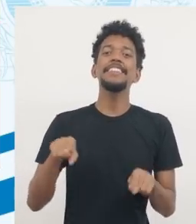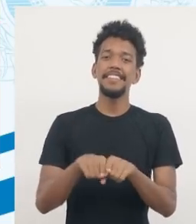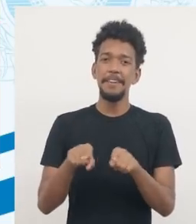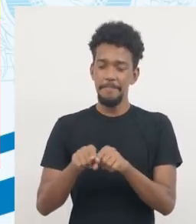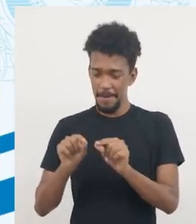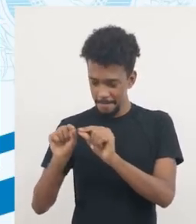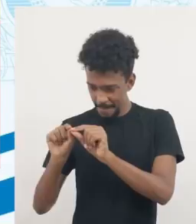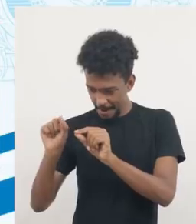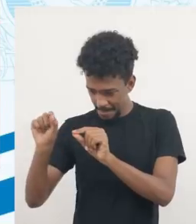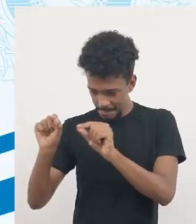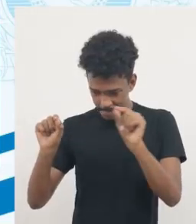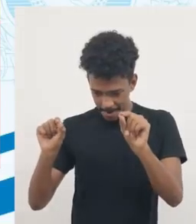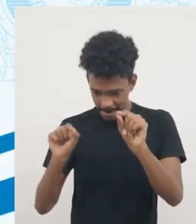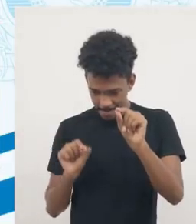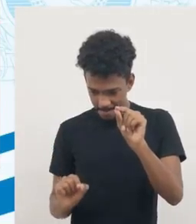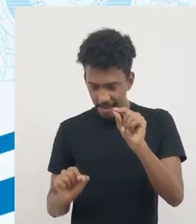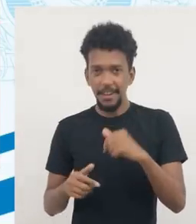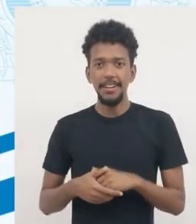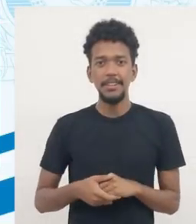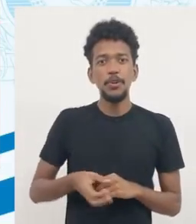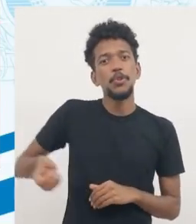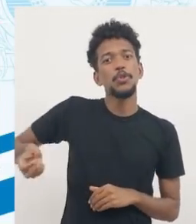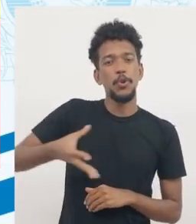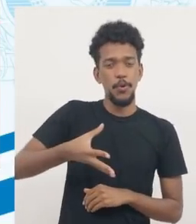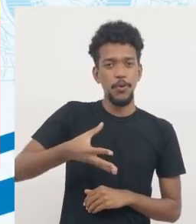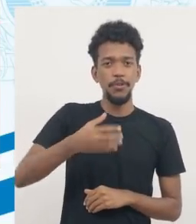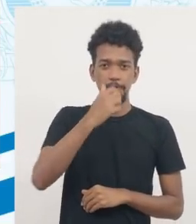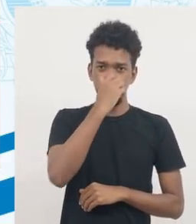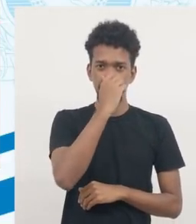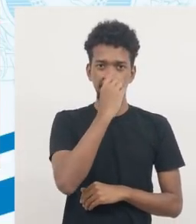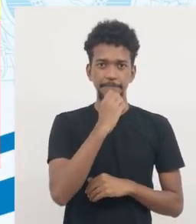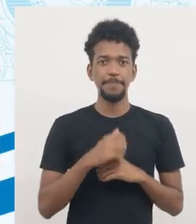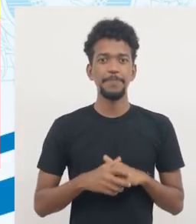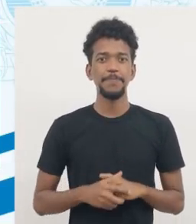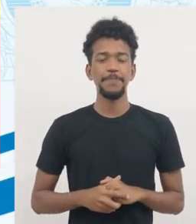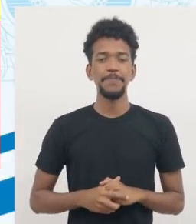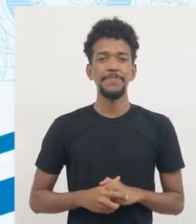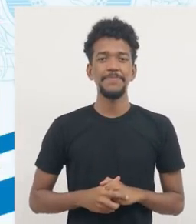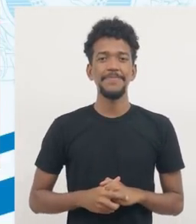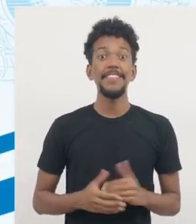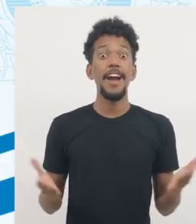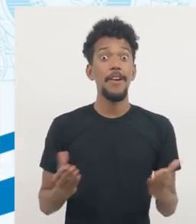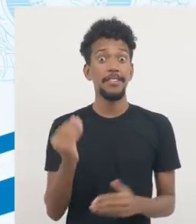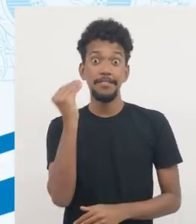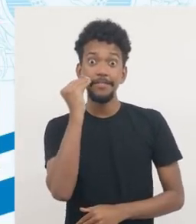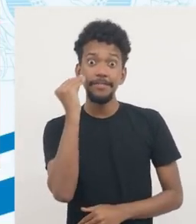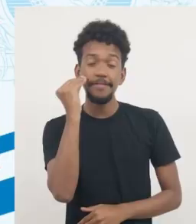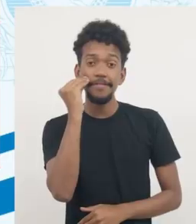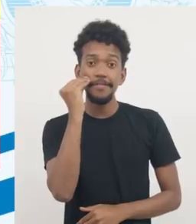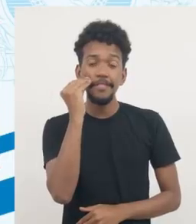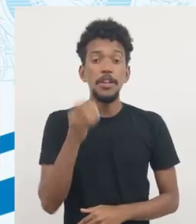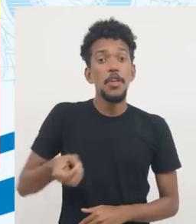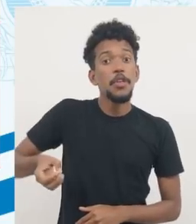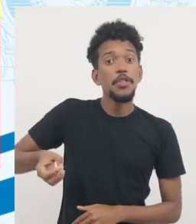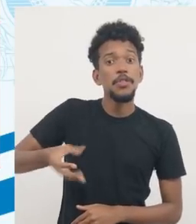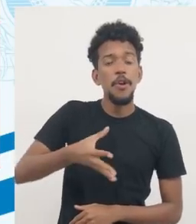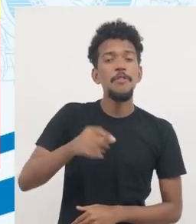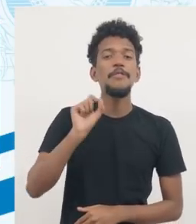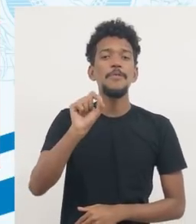no plano cartesiano, formando um novo polígono. Agora, vejamos as